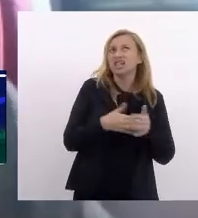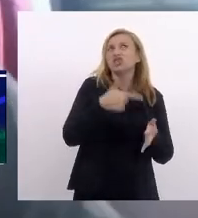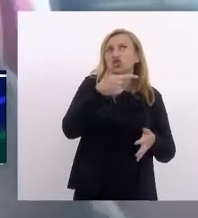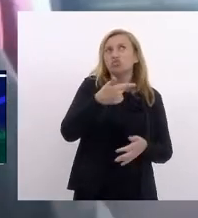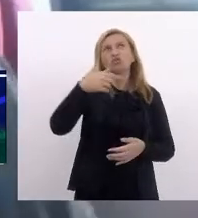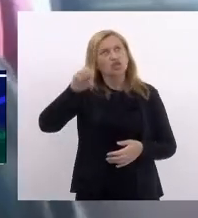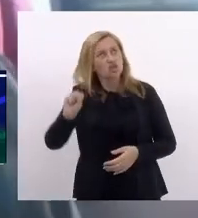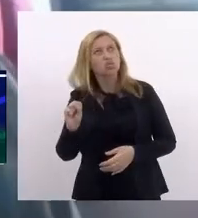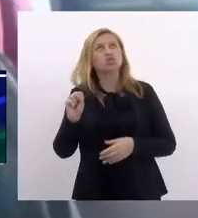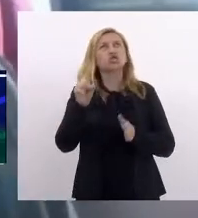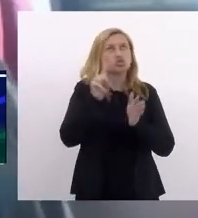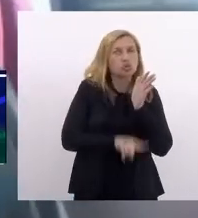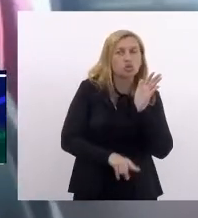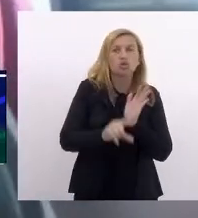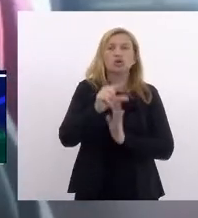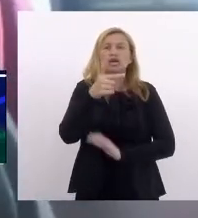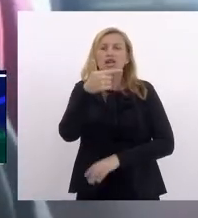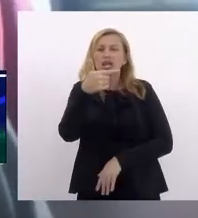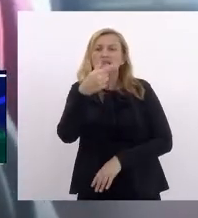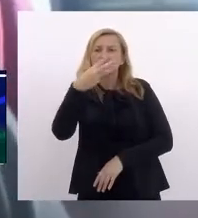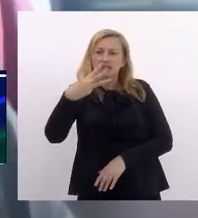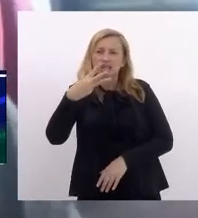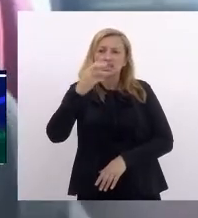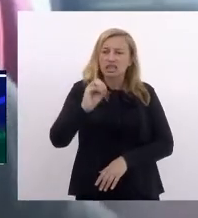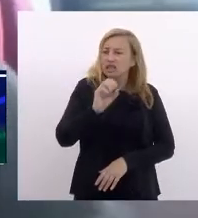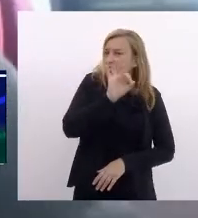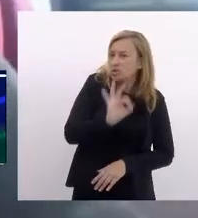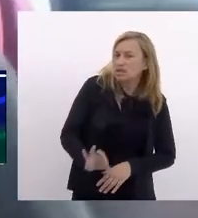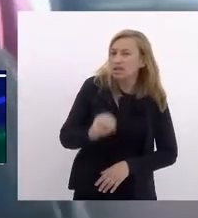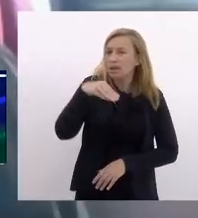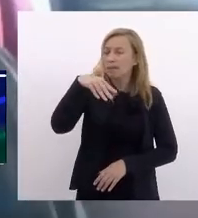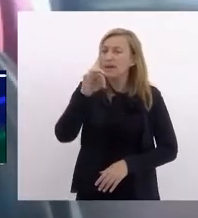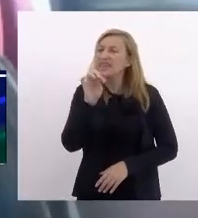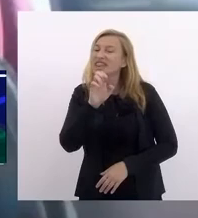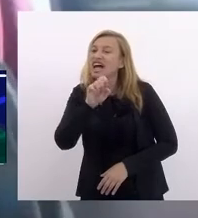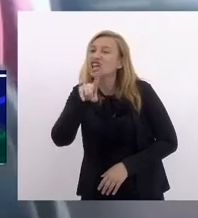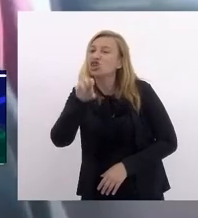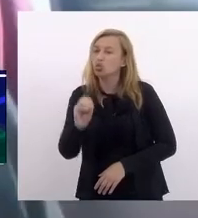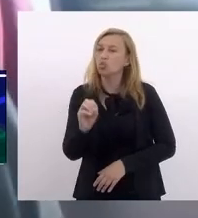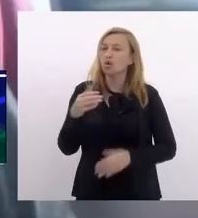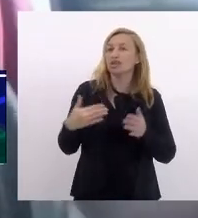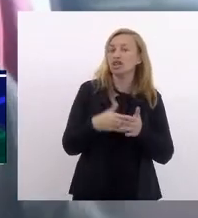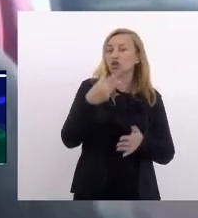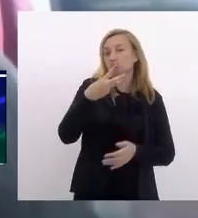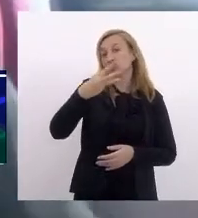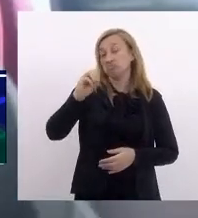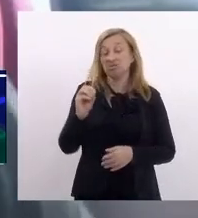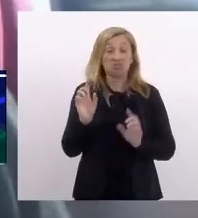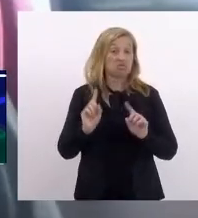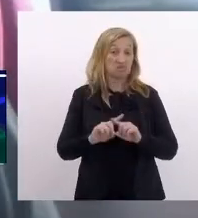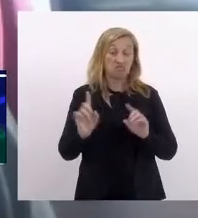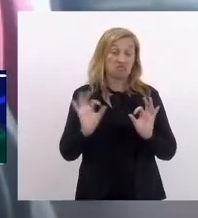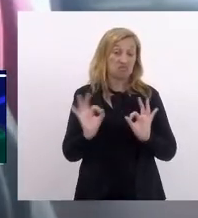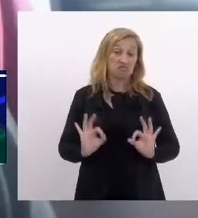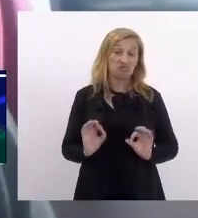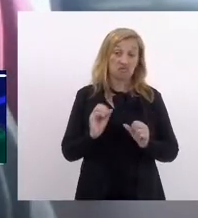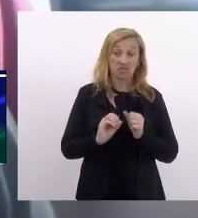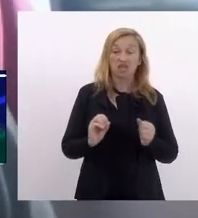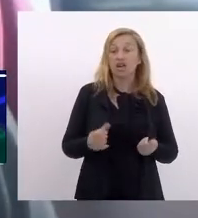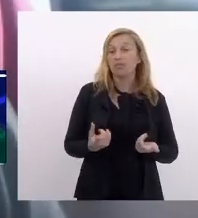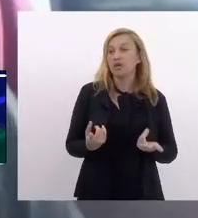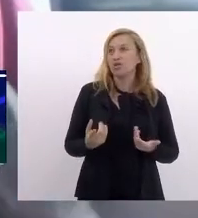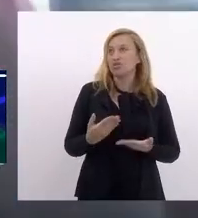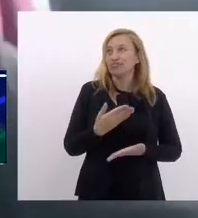2028, reduzir 30% do metano até 2030, não vão fazer nada disso, obviamente. Mas como esse governo não vai durar mais do que um